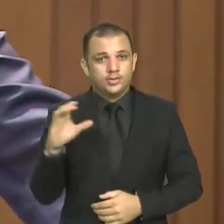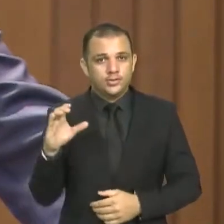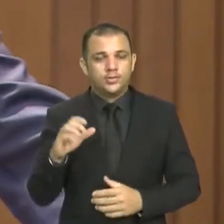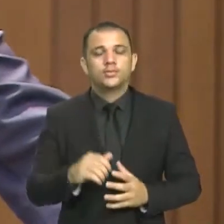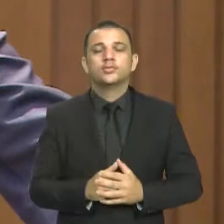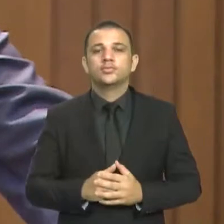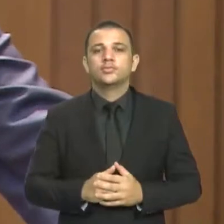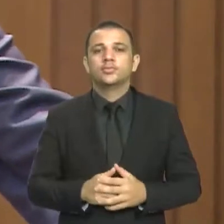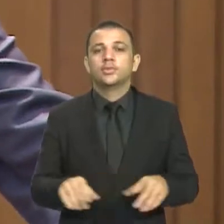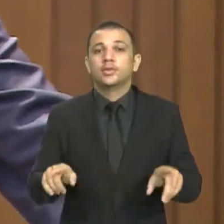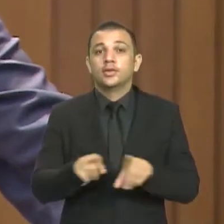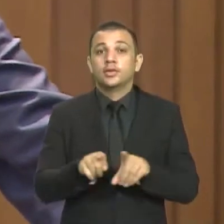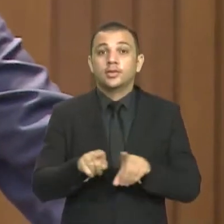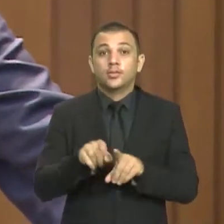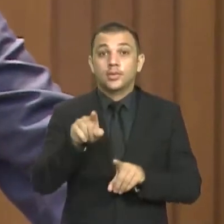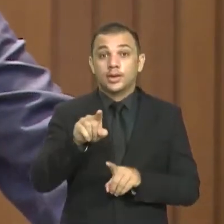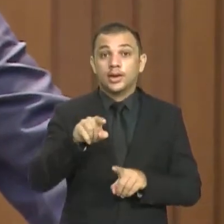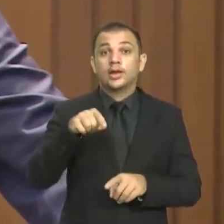primeiro evento,